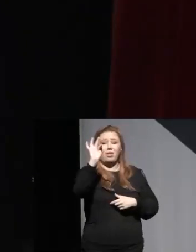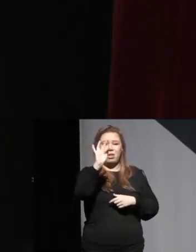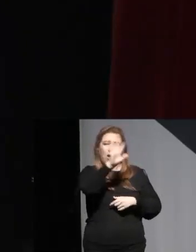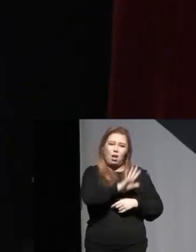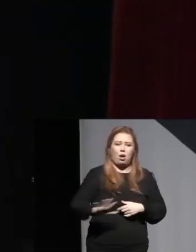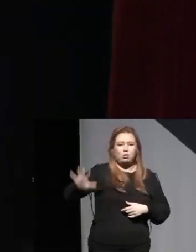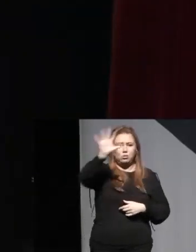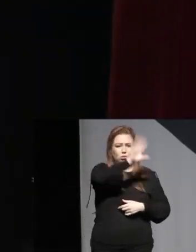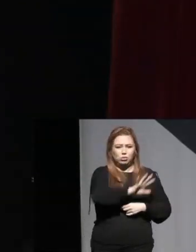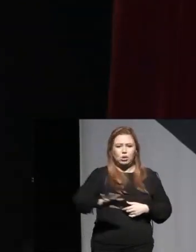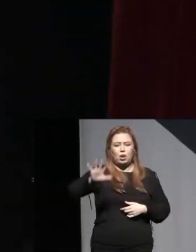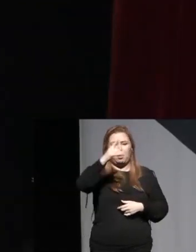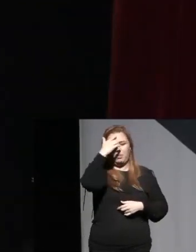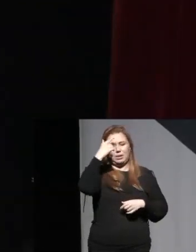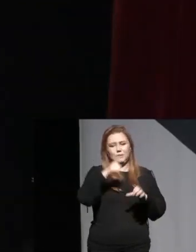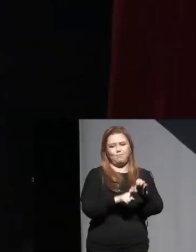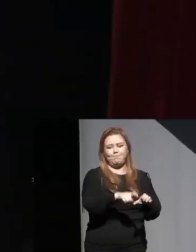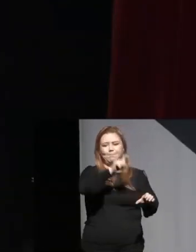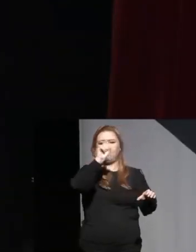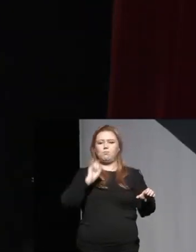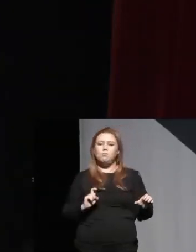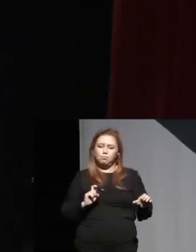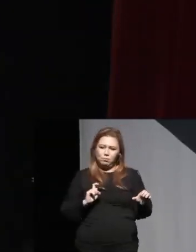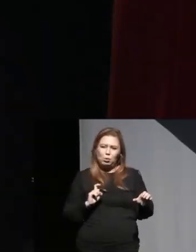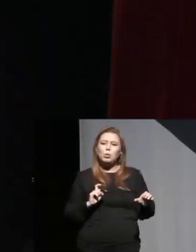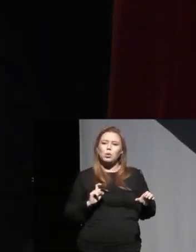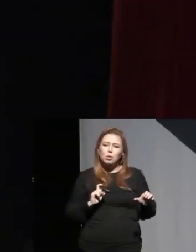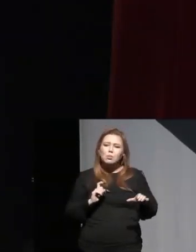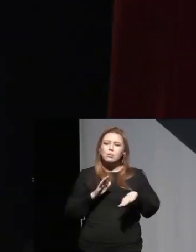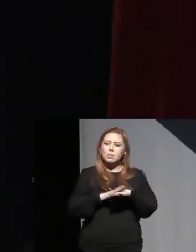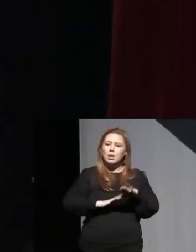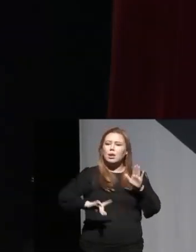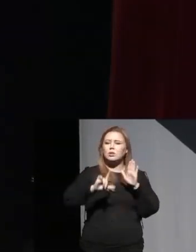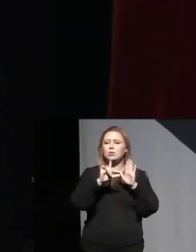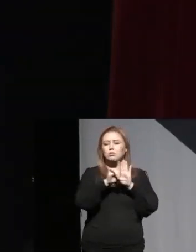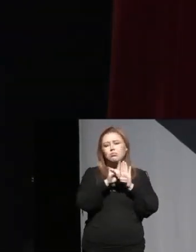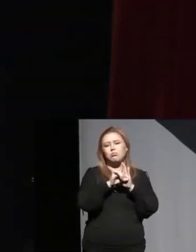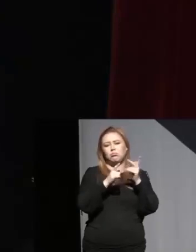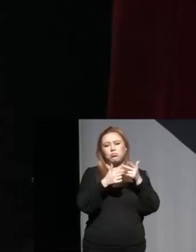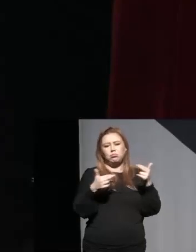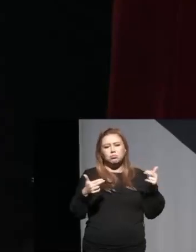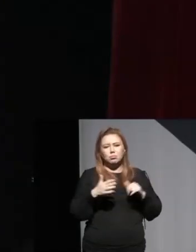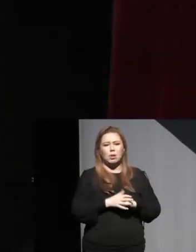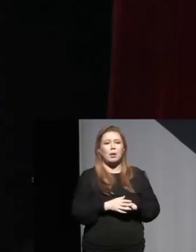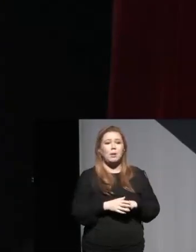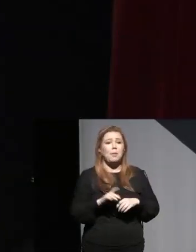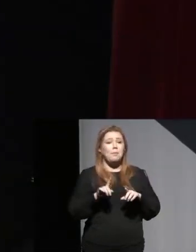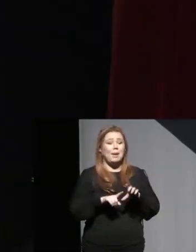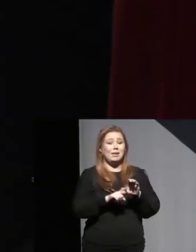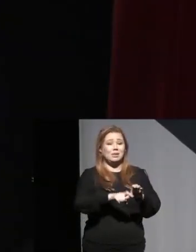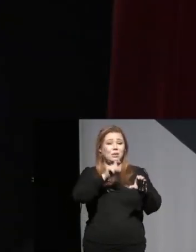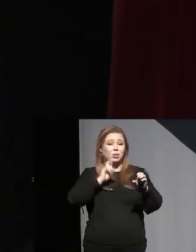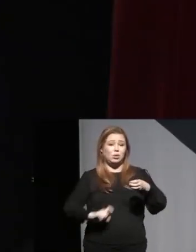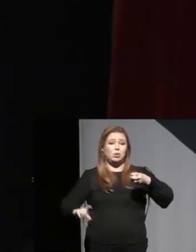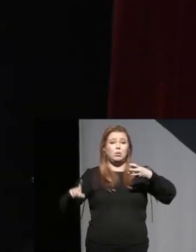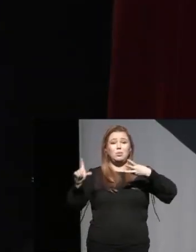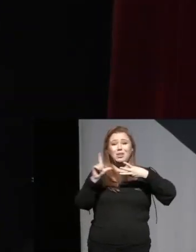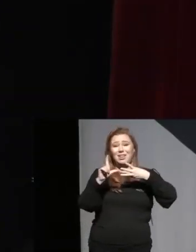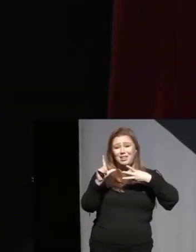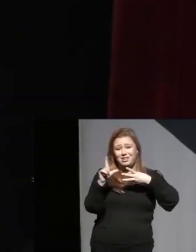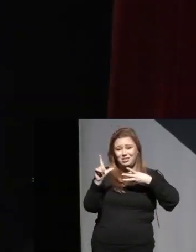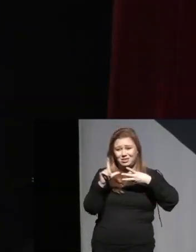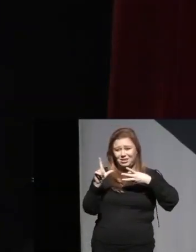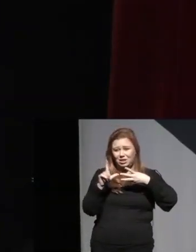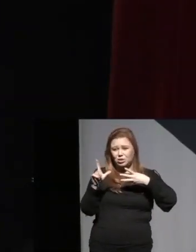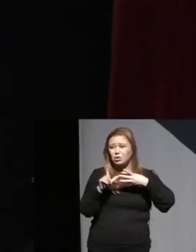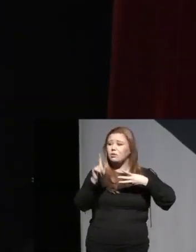automaticamente nessa autonomia legislativa. O fato é que a autonomia legislativa ela é